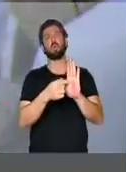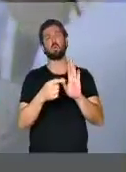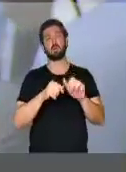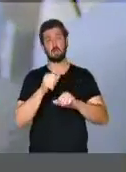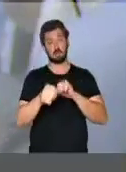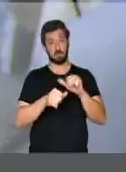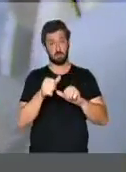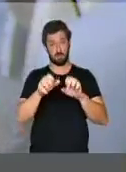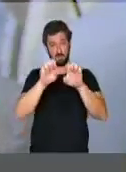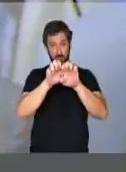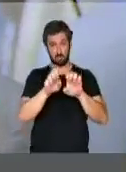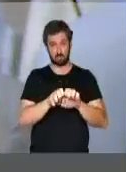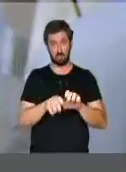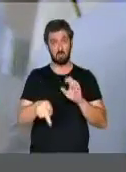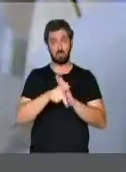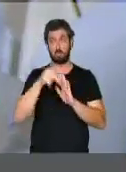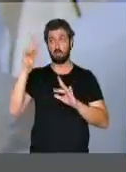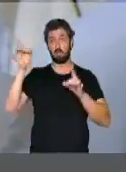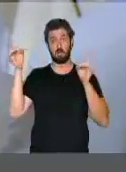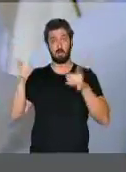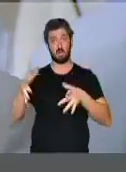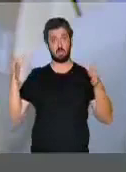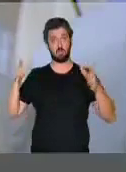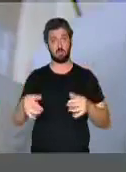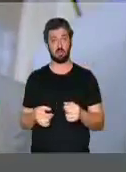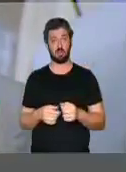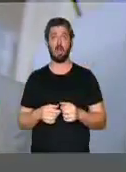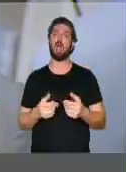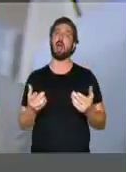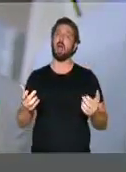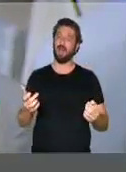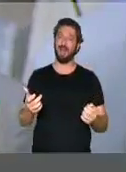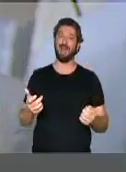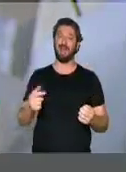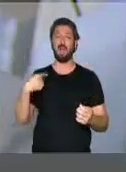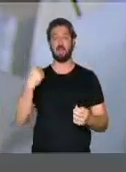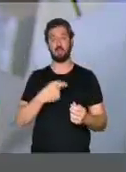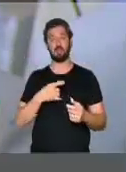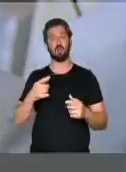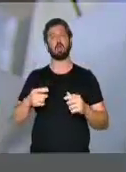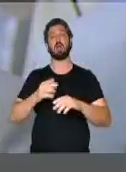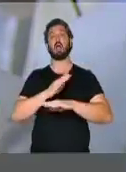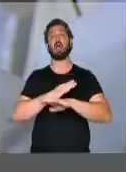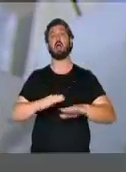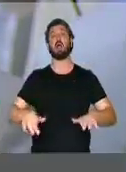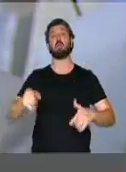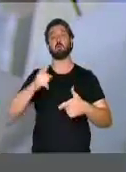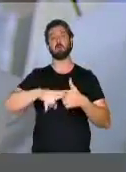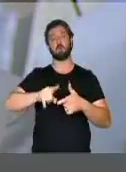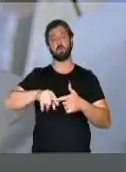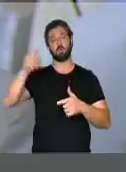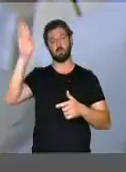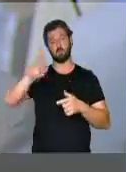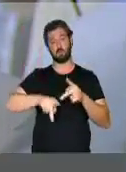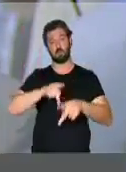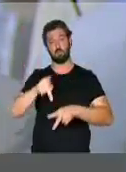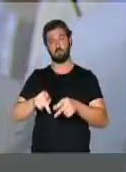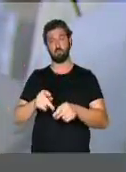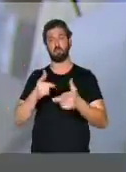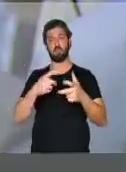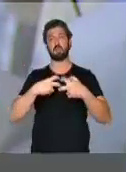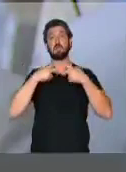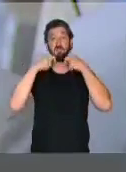dessa reestruturação a sua própria renúncia. Assim, nós livraríamos o povo brasileiro